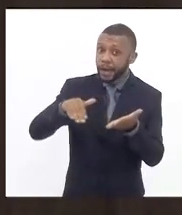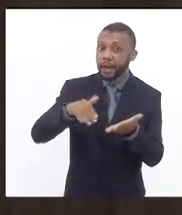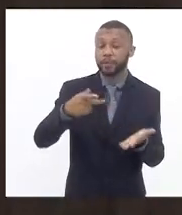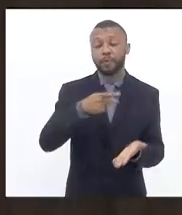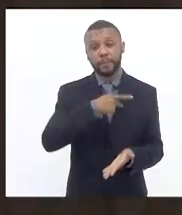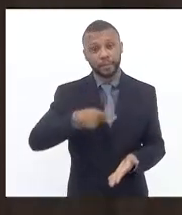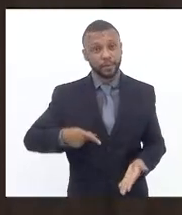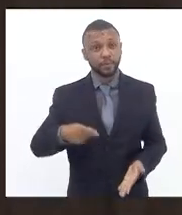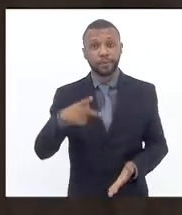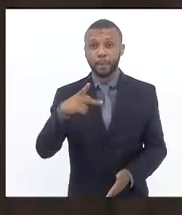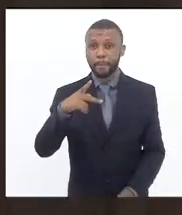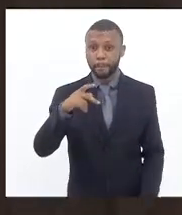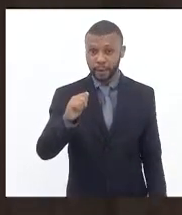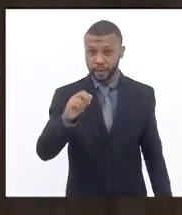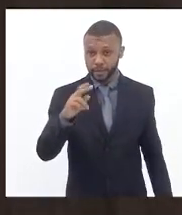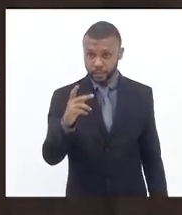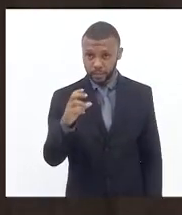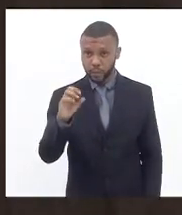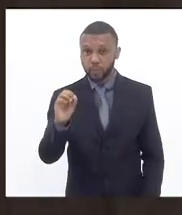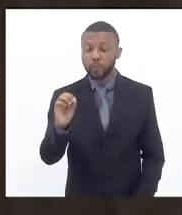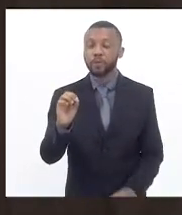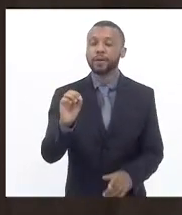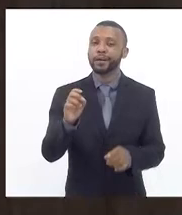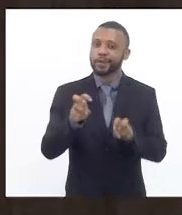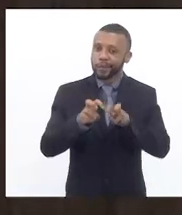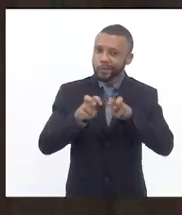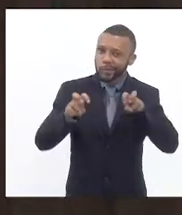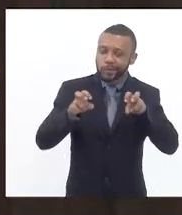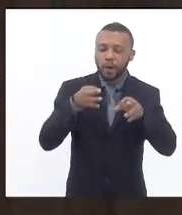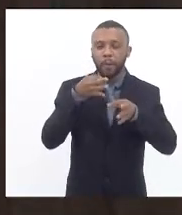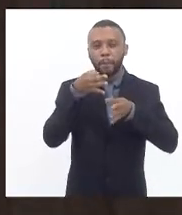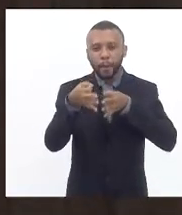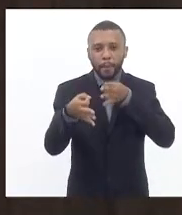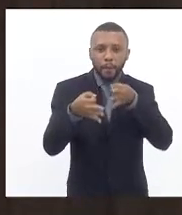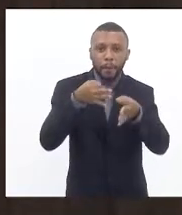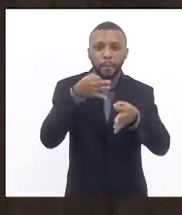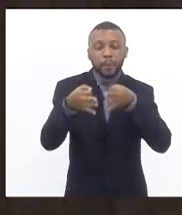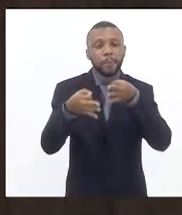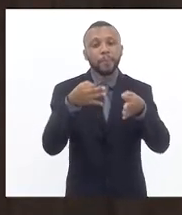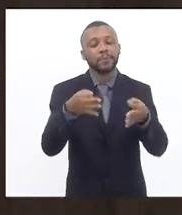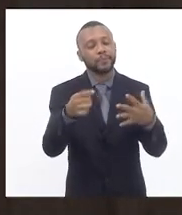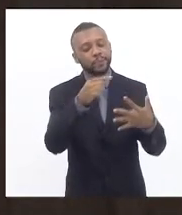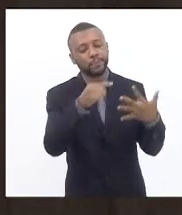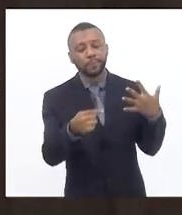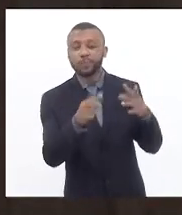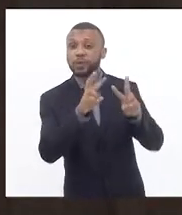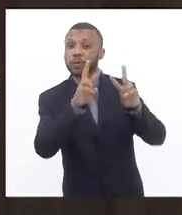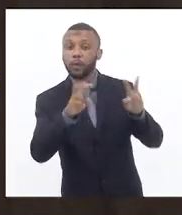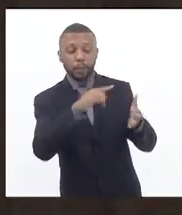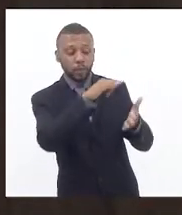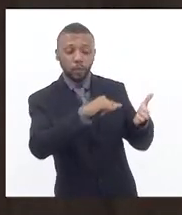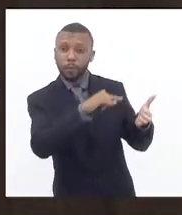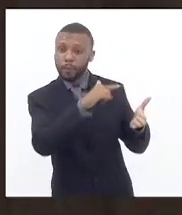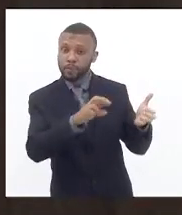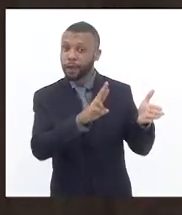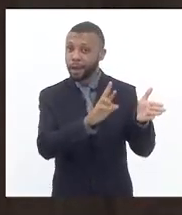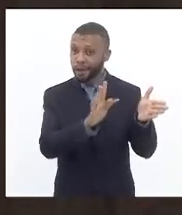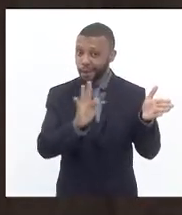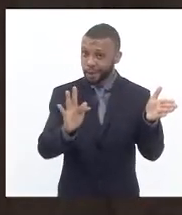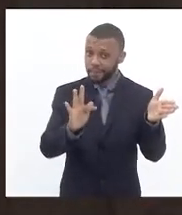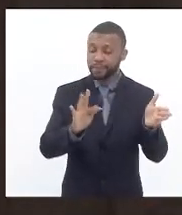demais ficou presidente que expuseram as pretensões referência ao regime de recuperação fiscal